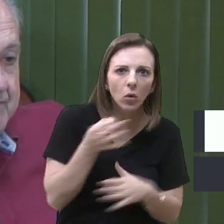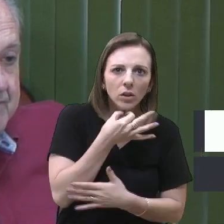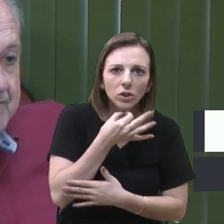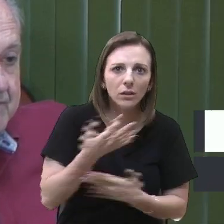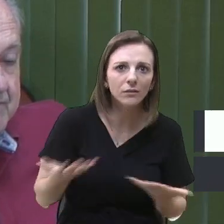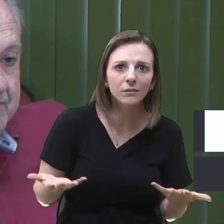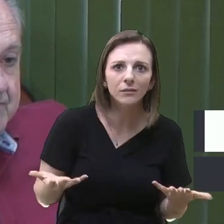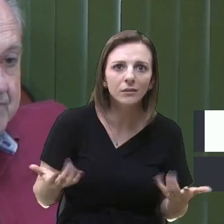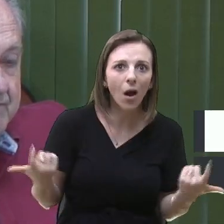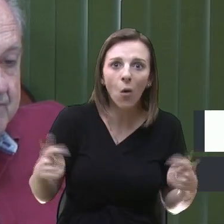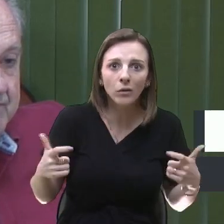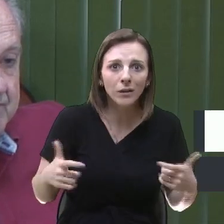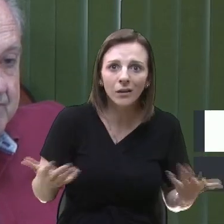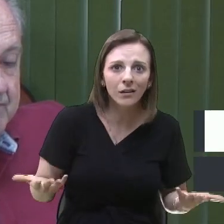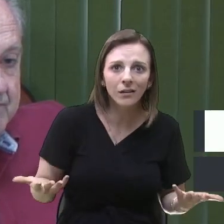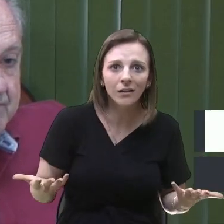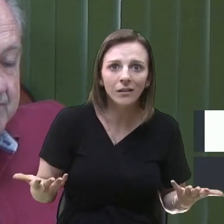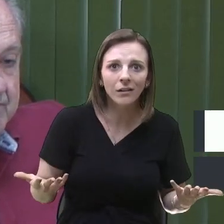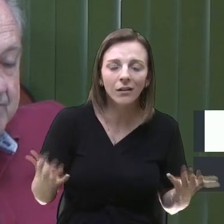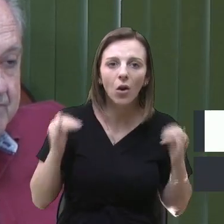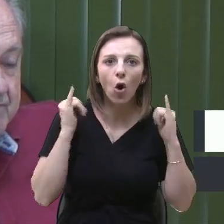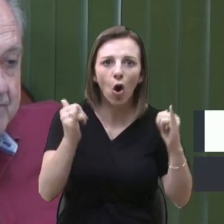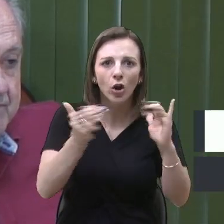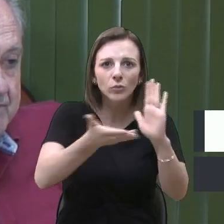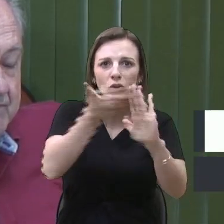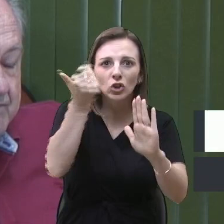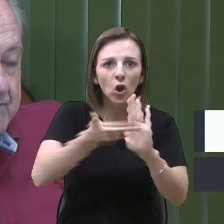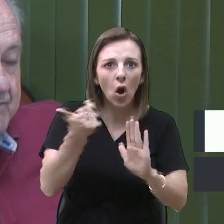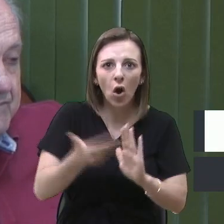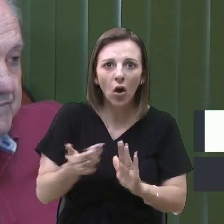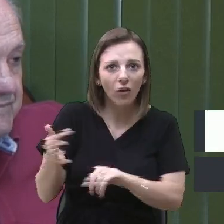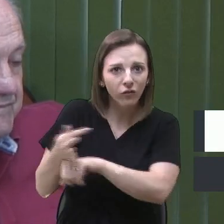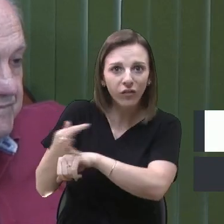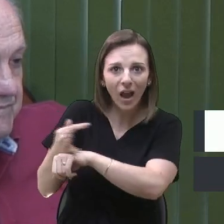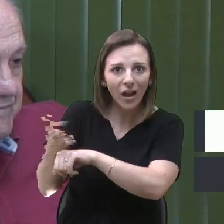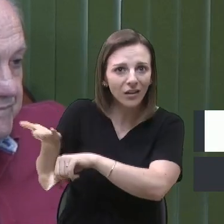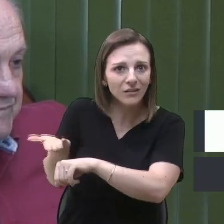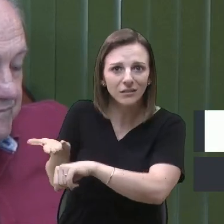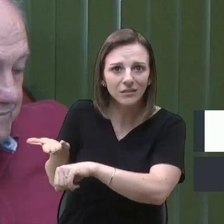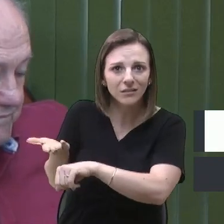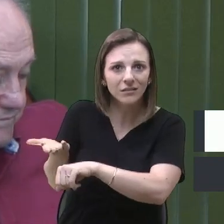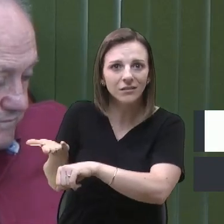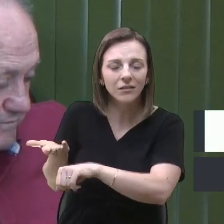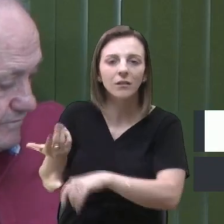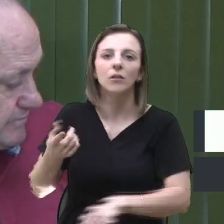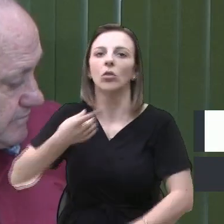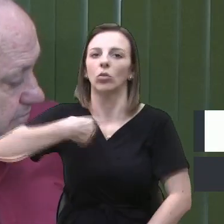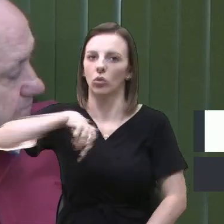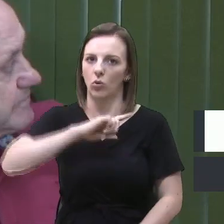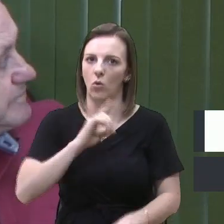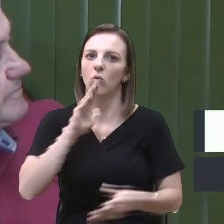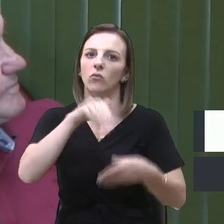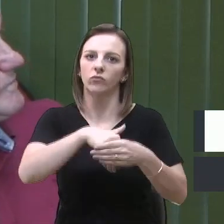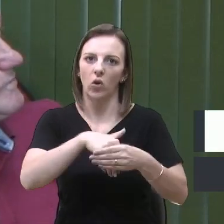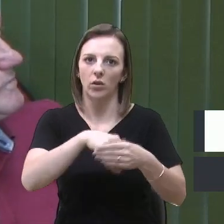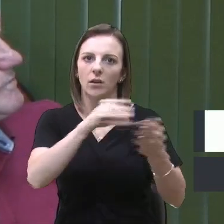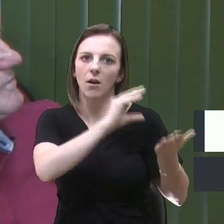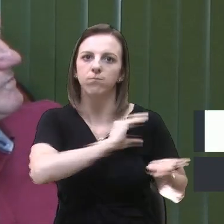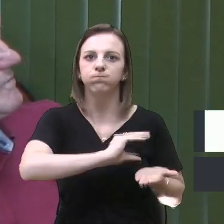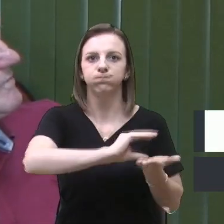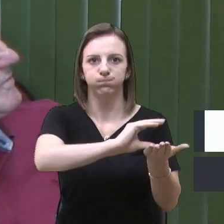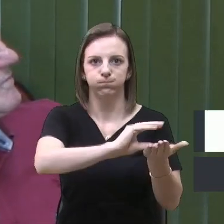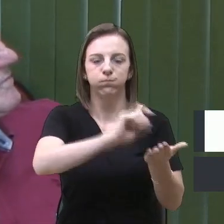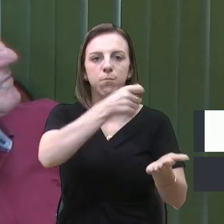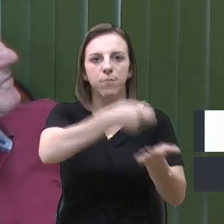população? O ônibus tirou férias. Então, assim, quando a gente vota subsídio, quero dizer que eu sou